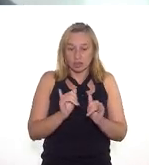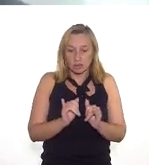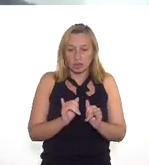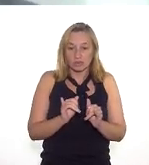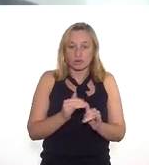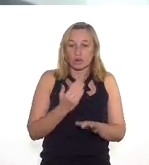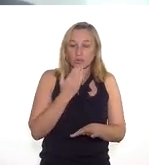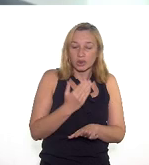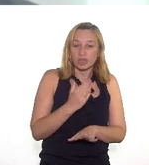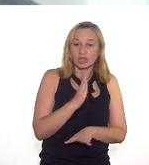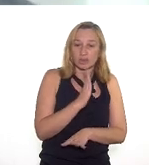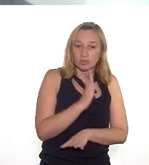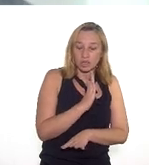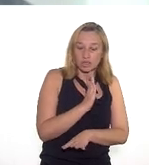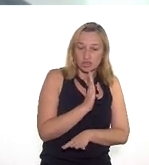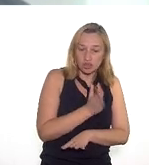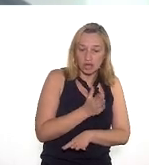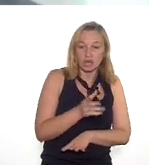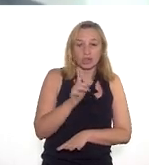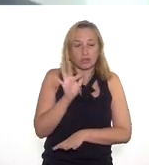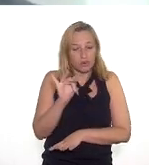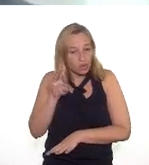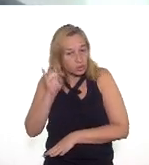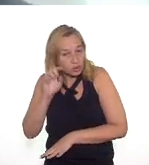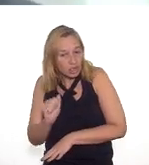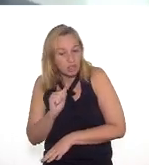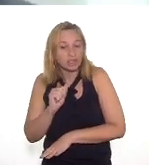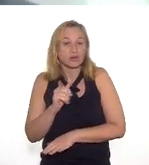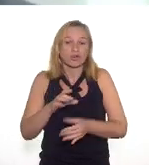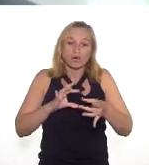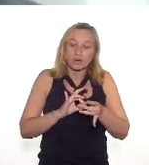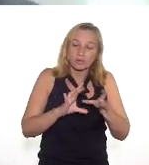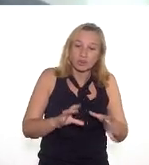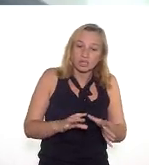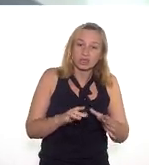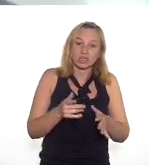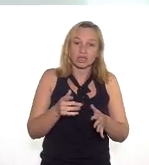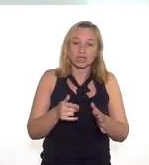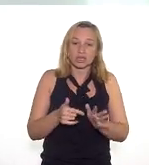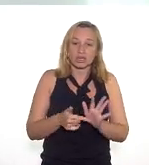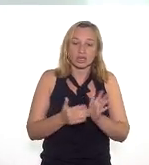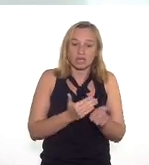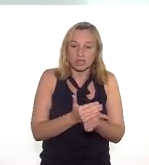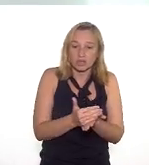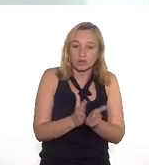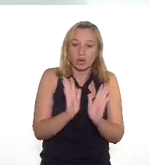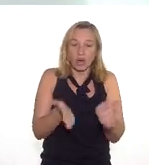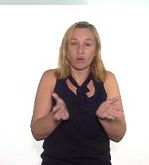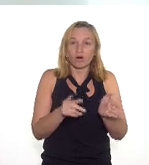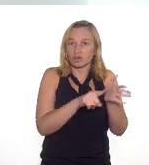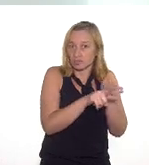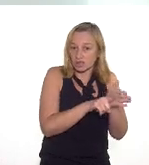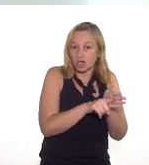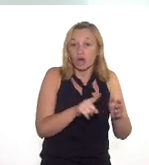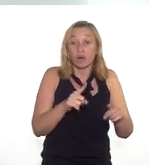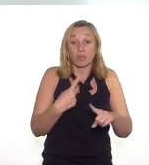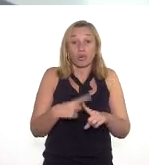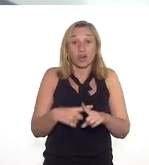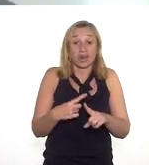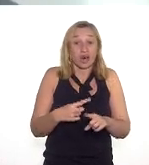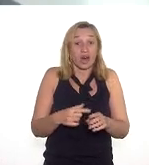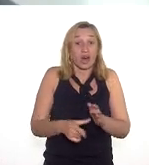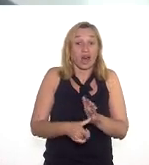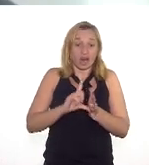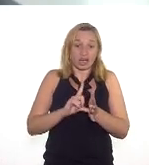Fortunato. Então, a gente teve abertura e sinalizou só agora nessa fiscalização, porque até então os dados